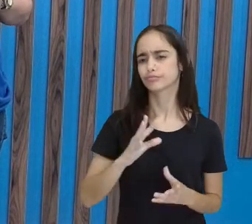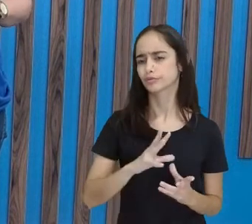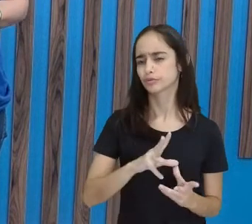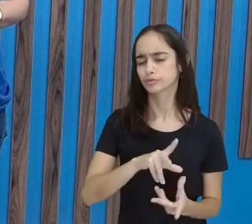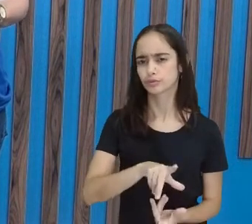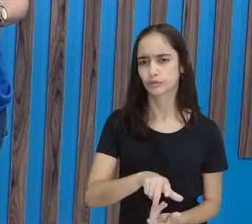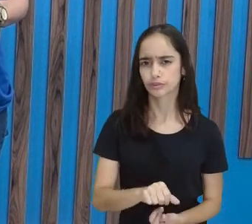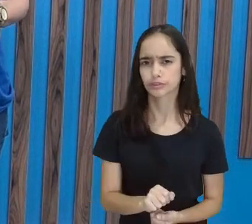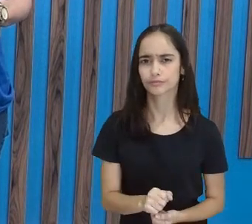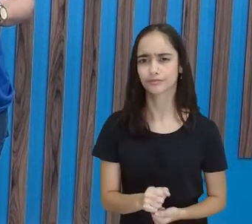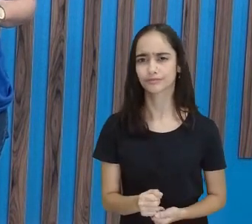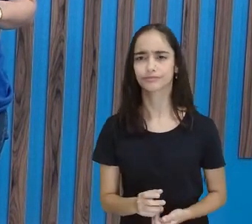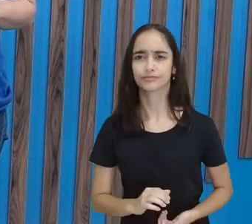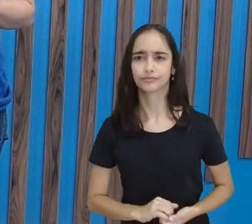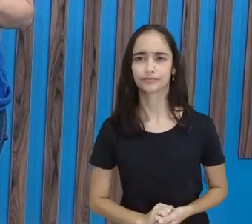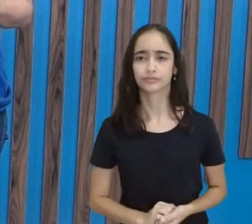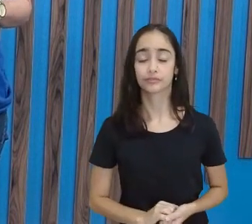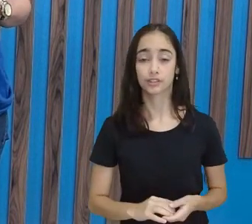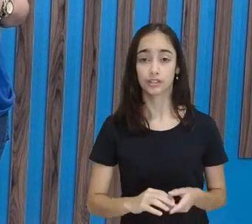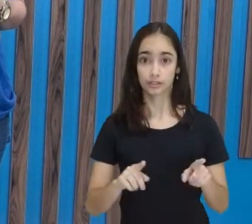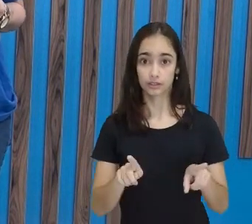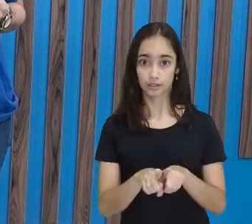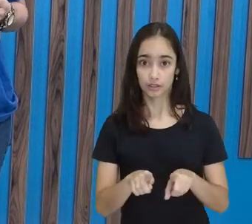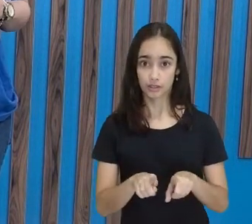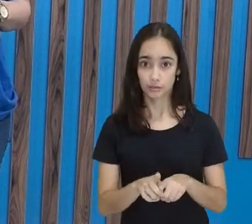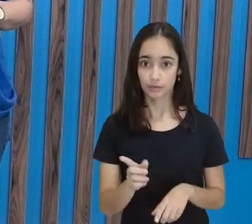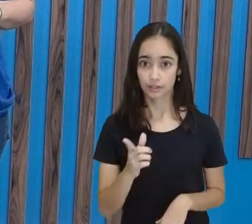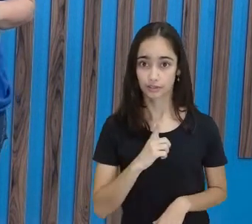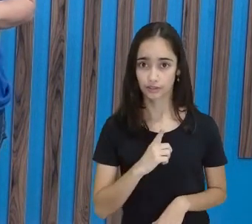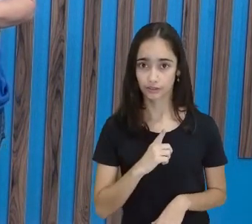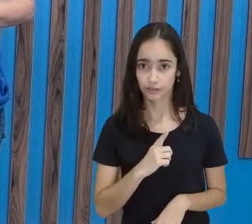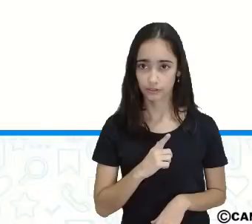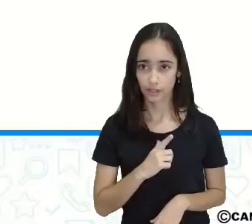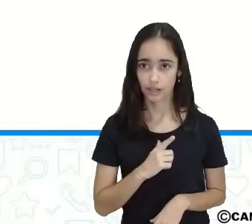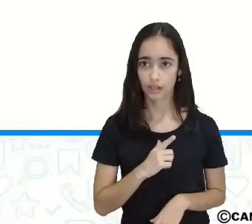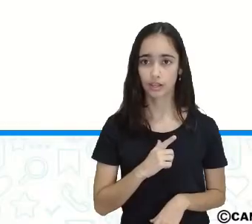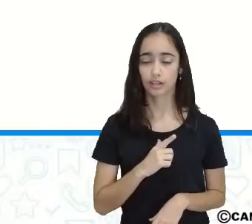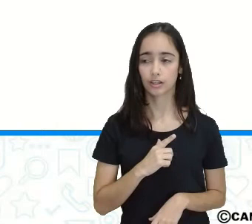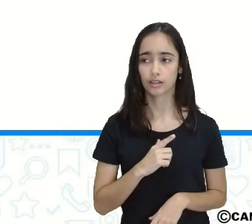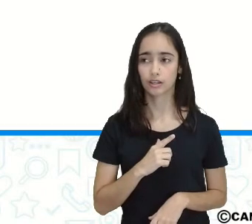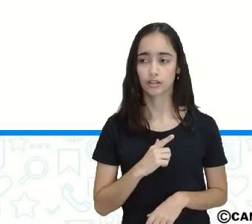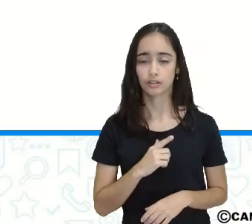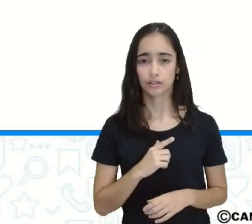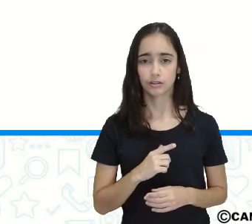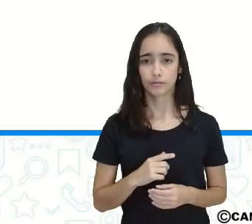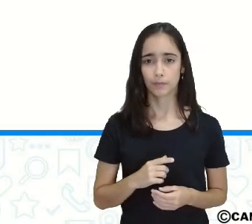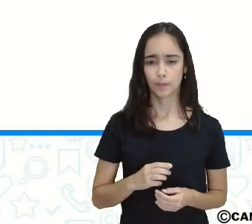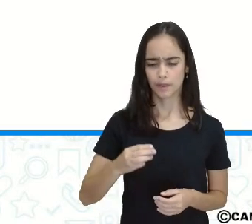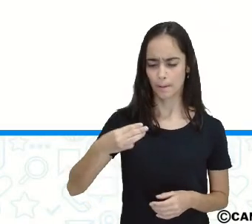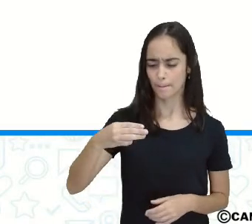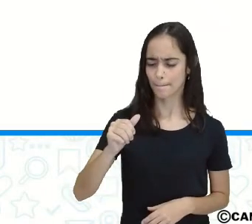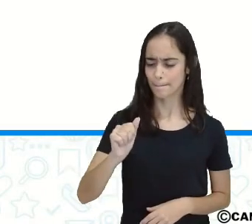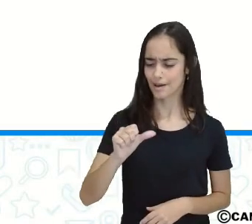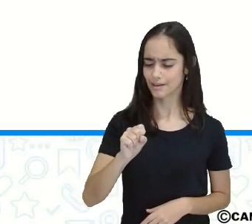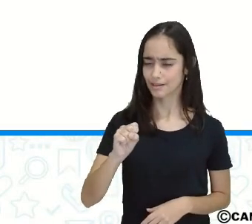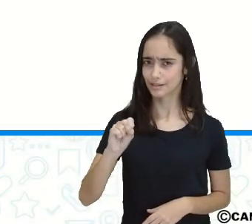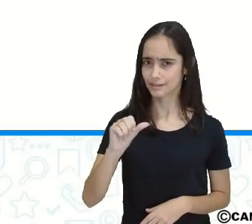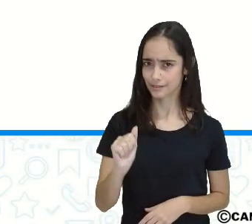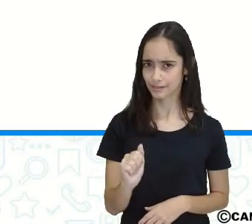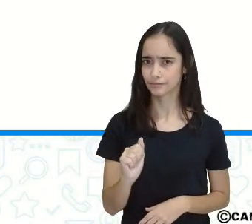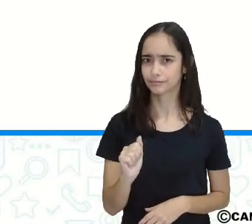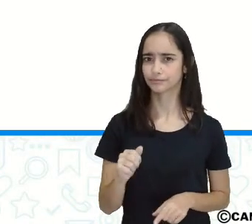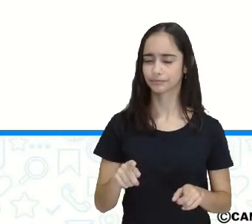mais atuais. Nós podemos também, né, ver a questão da massa, né? Ter